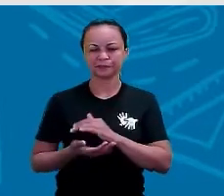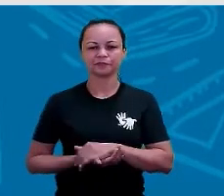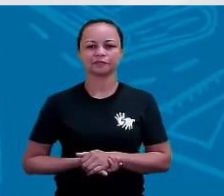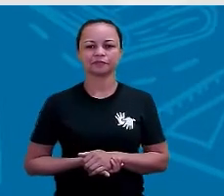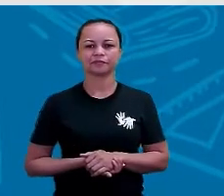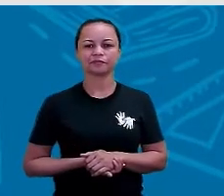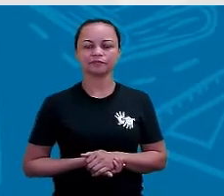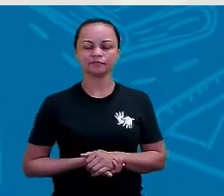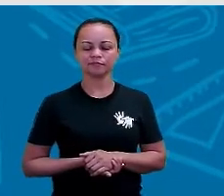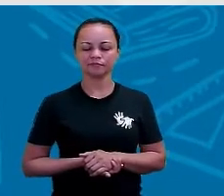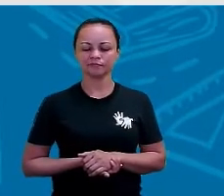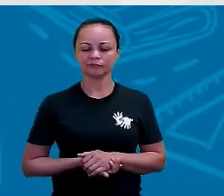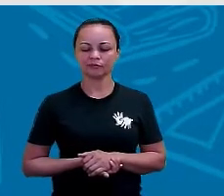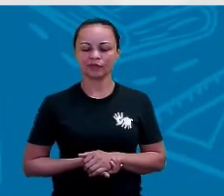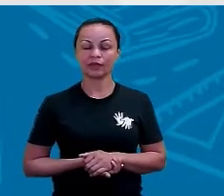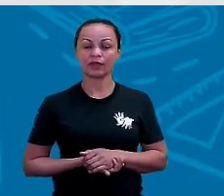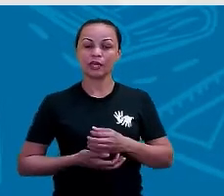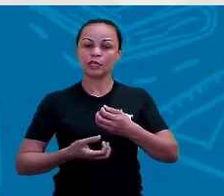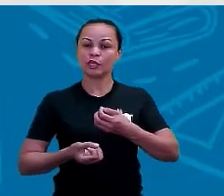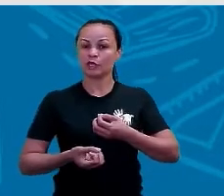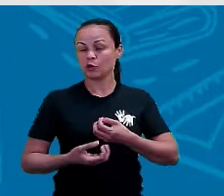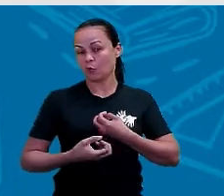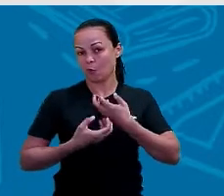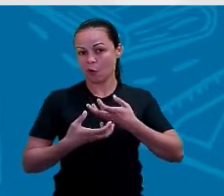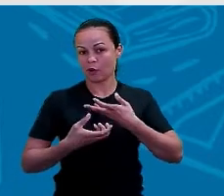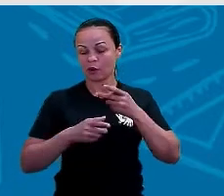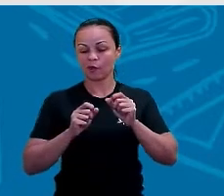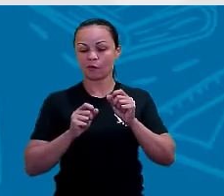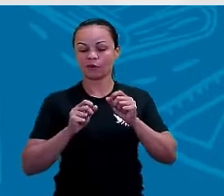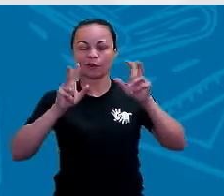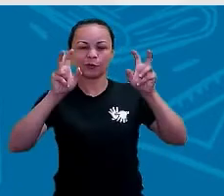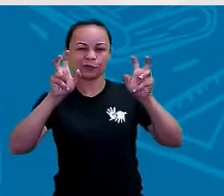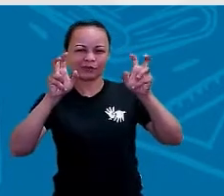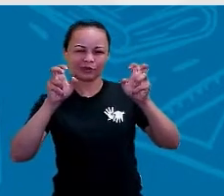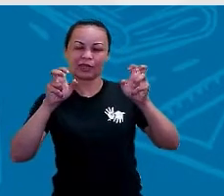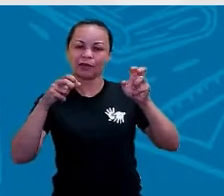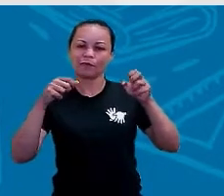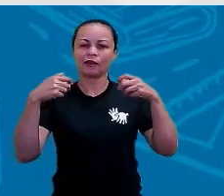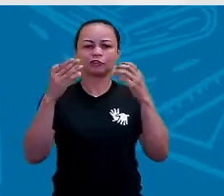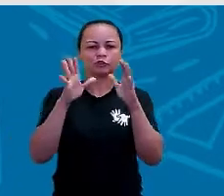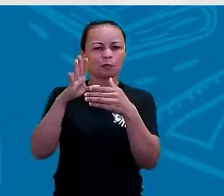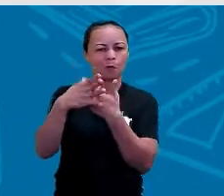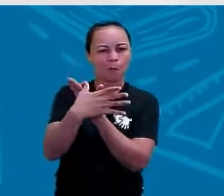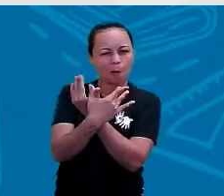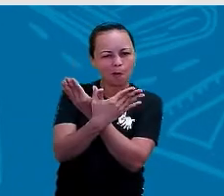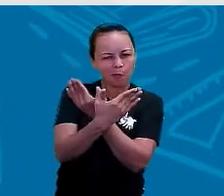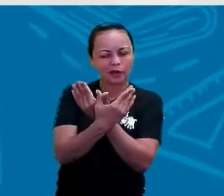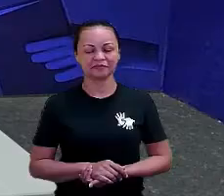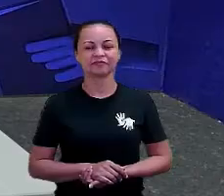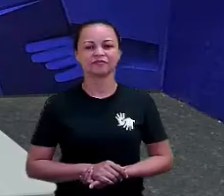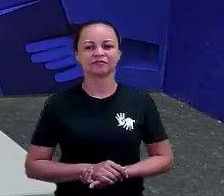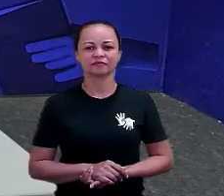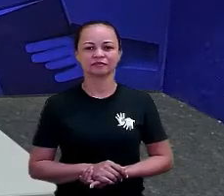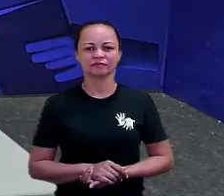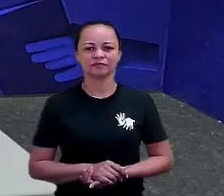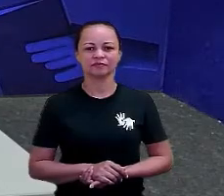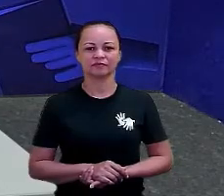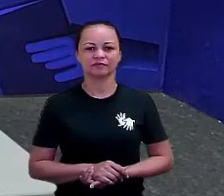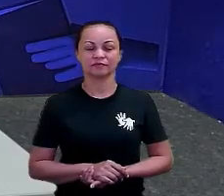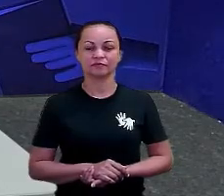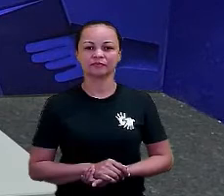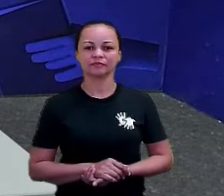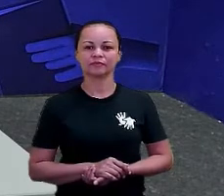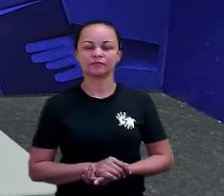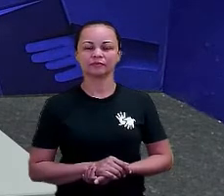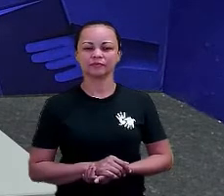E o poema é As Borboletas, de Vinícius de Moraes. As borboletas